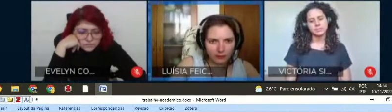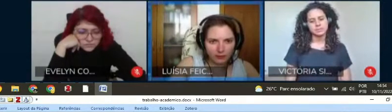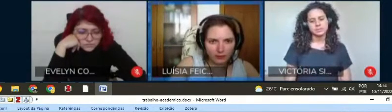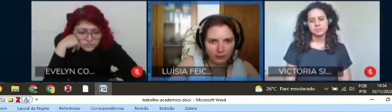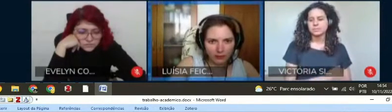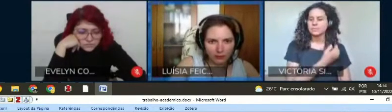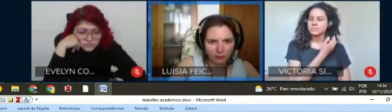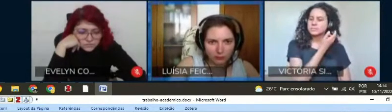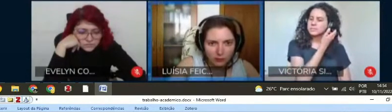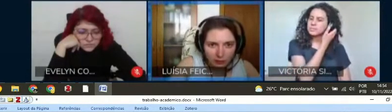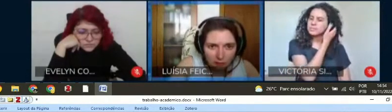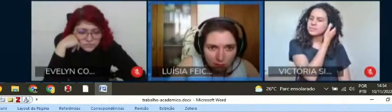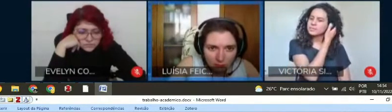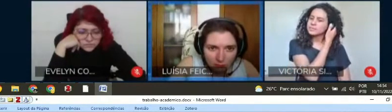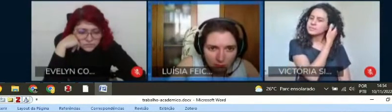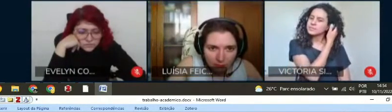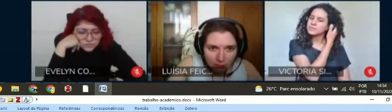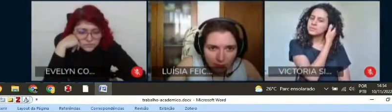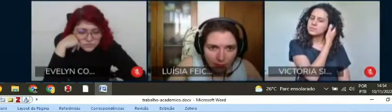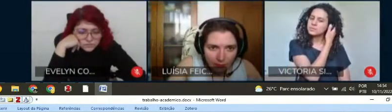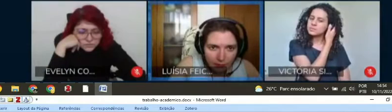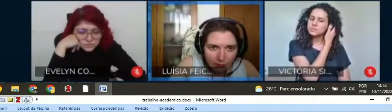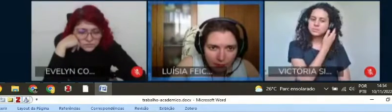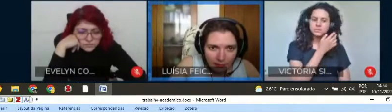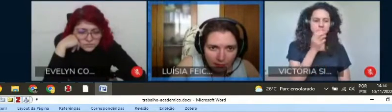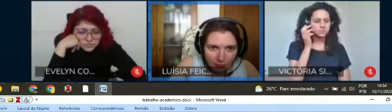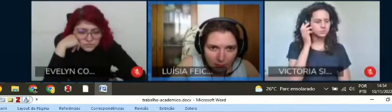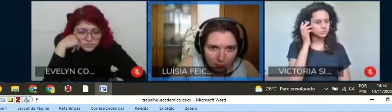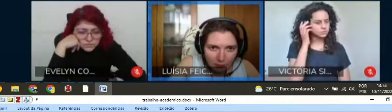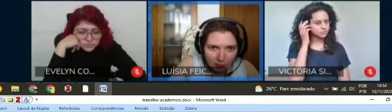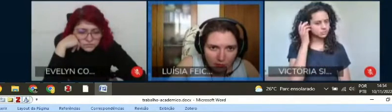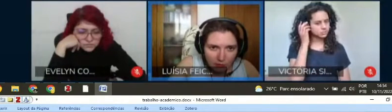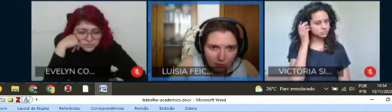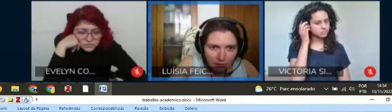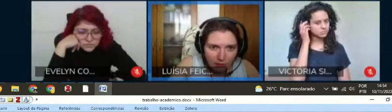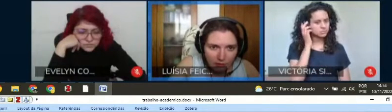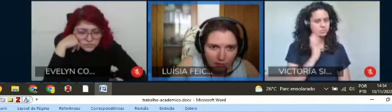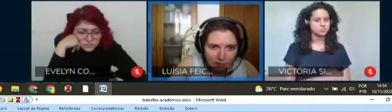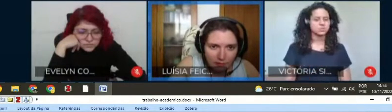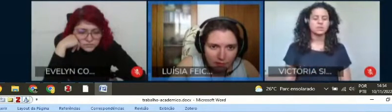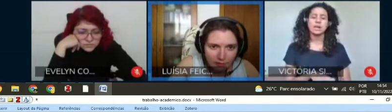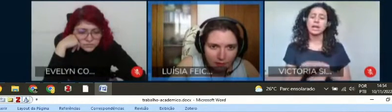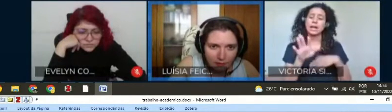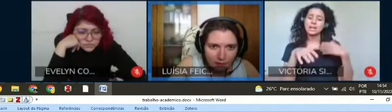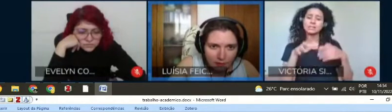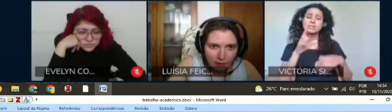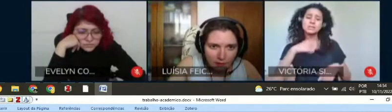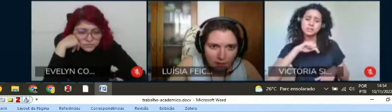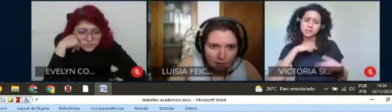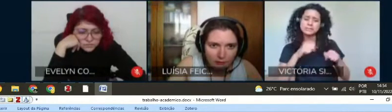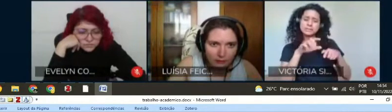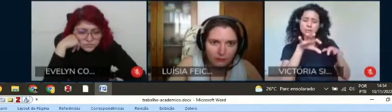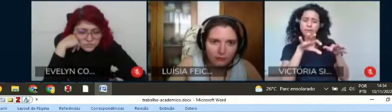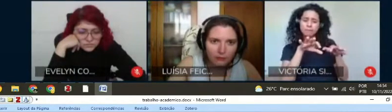Até parece que tem mais de um aqui. Às vezes tem que dar umas arrumadinhas nesses...